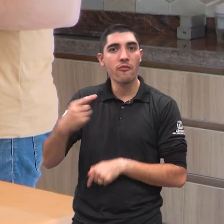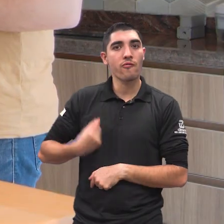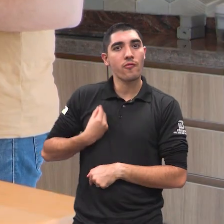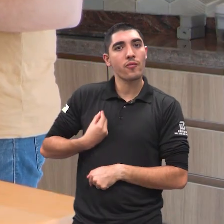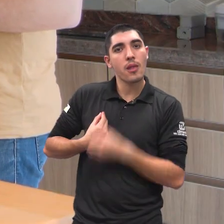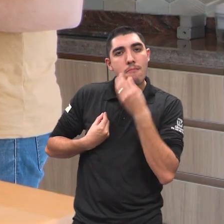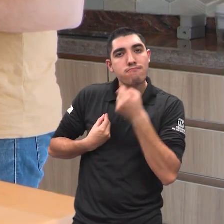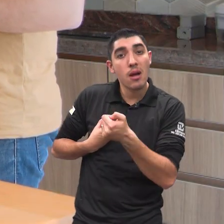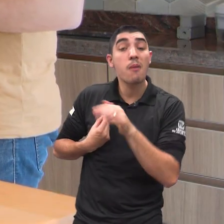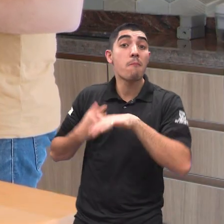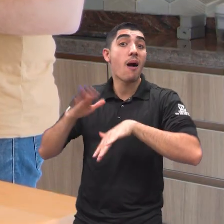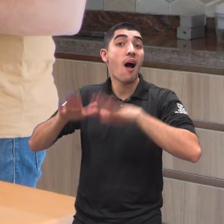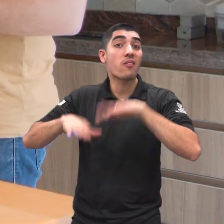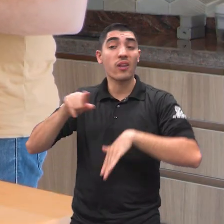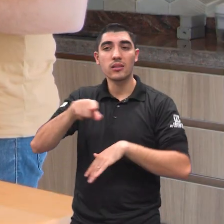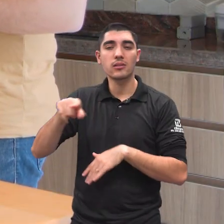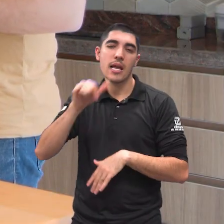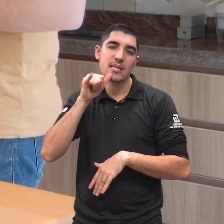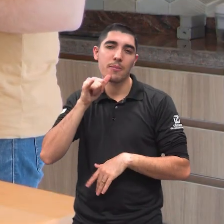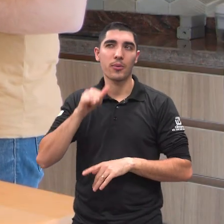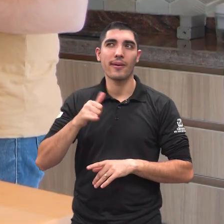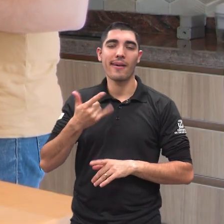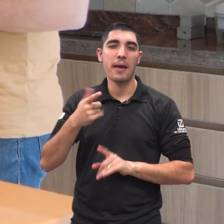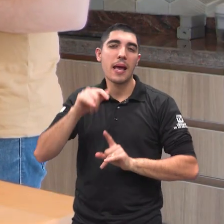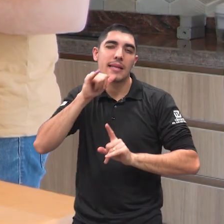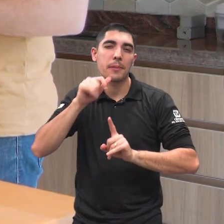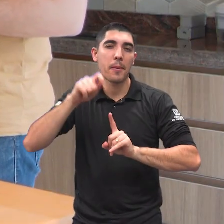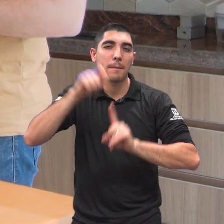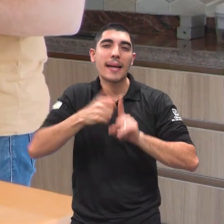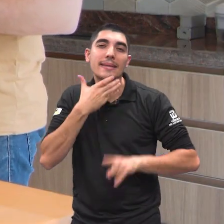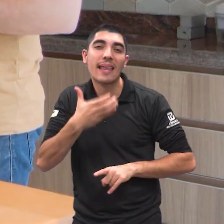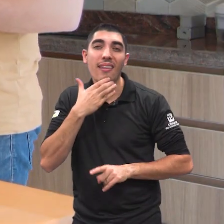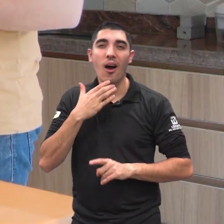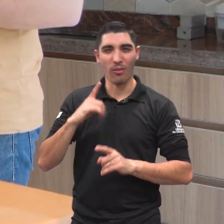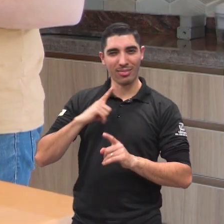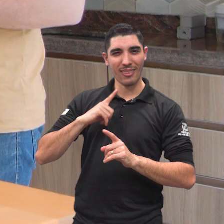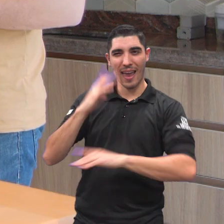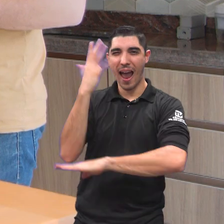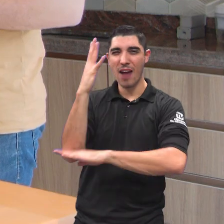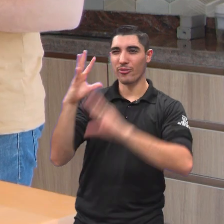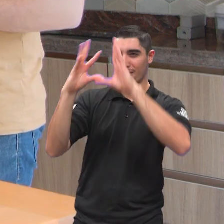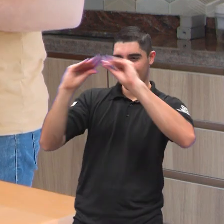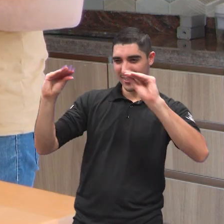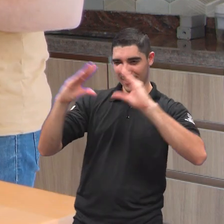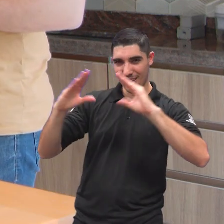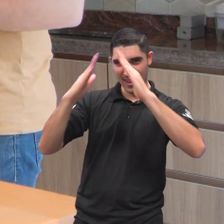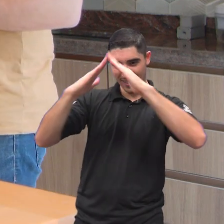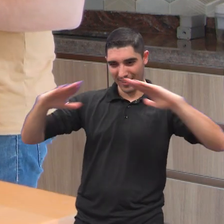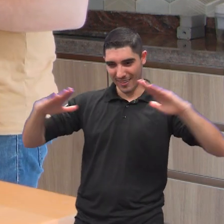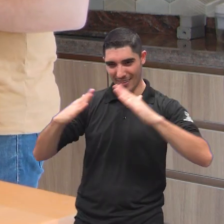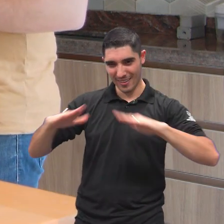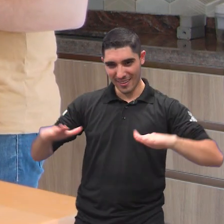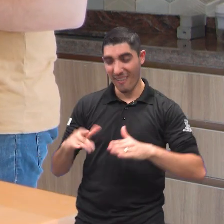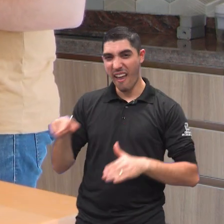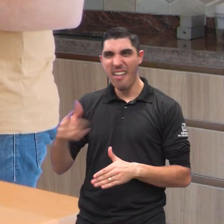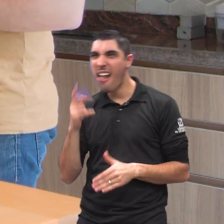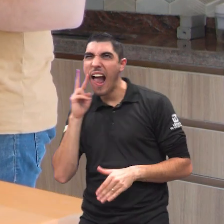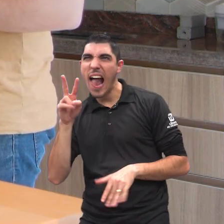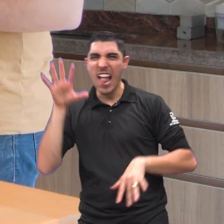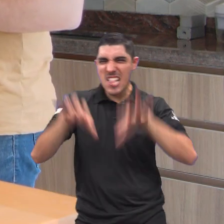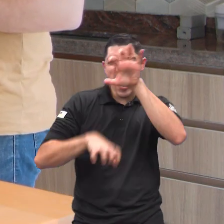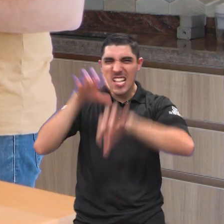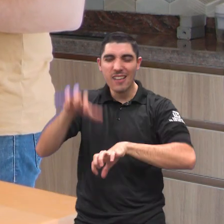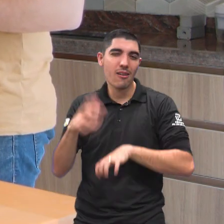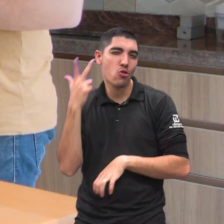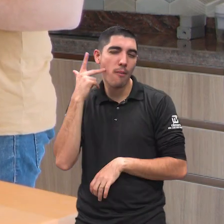mas eles são terríveis. Chega Natal, eles querem destruir a árvore, tem um vasinho, eles querem empurrar. É coisa de gato,